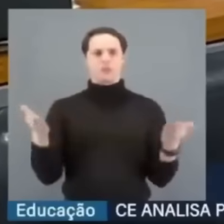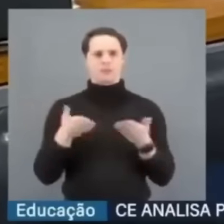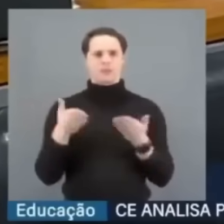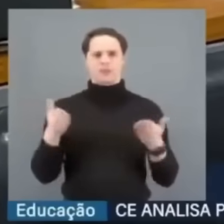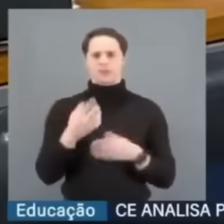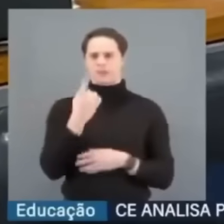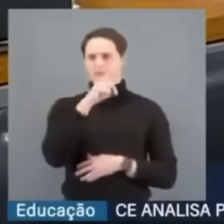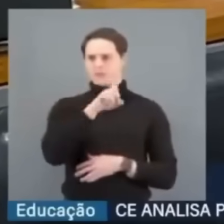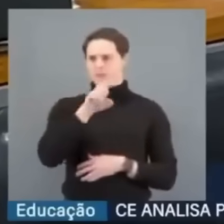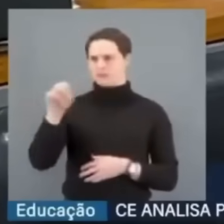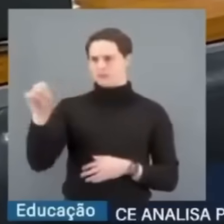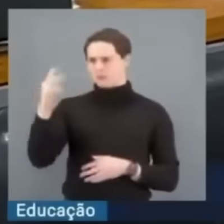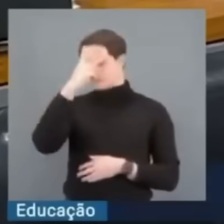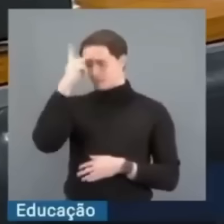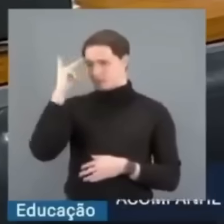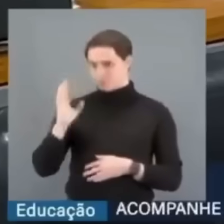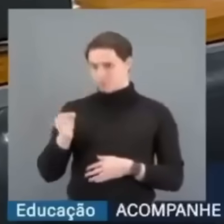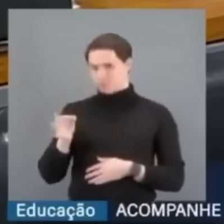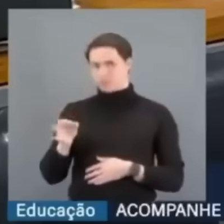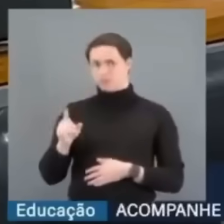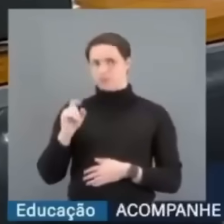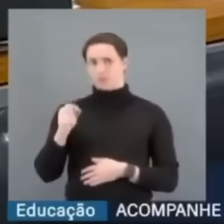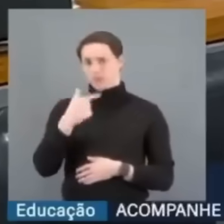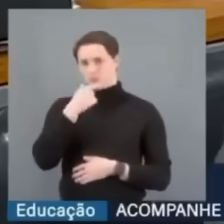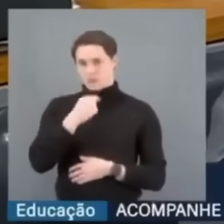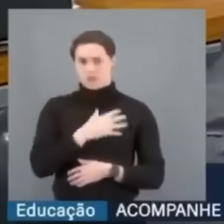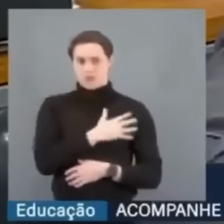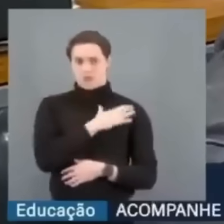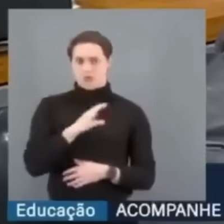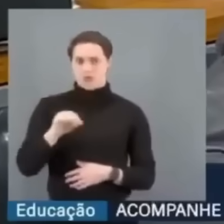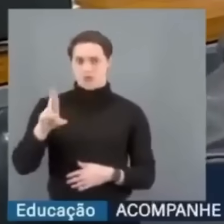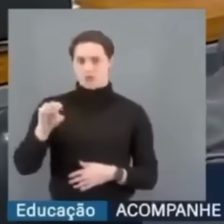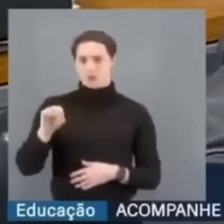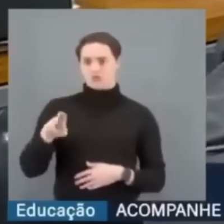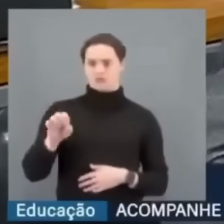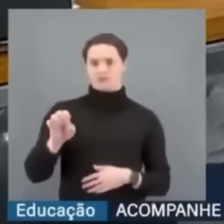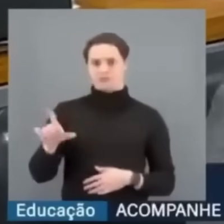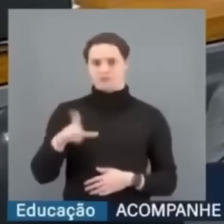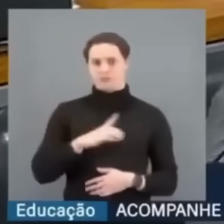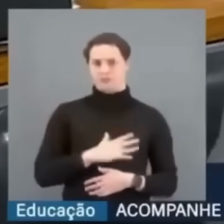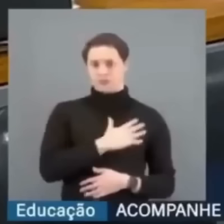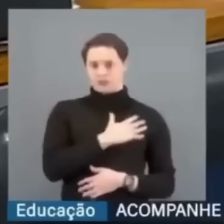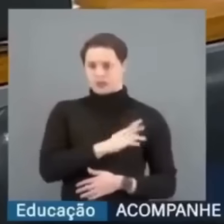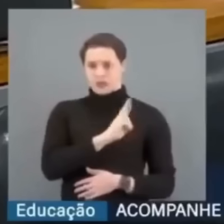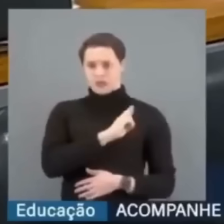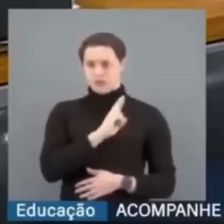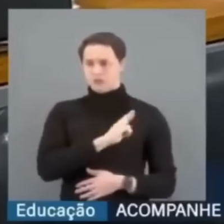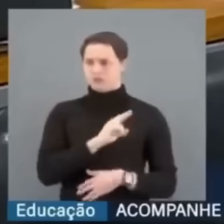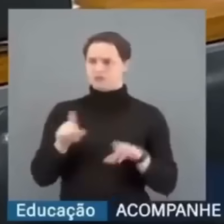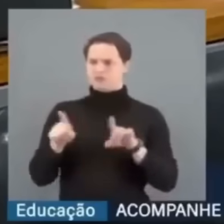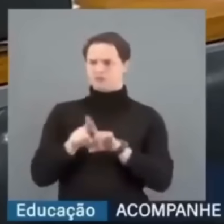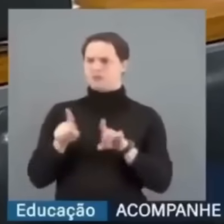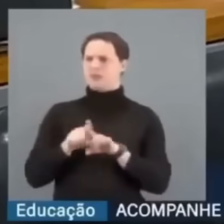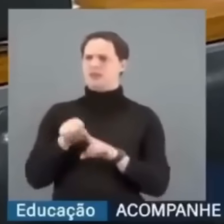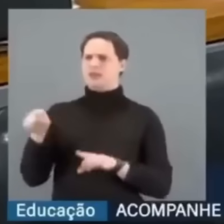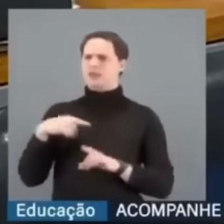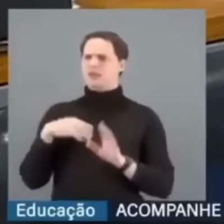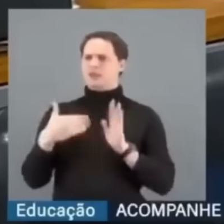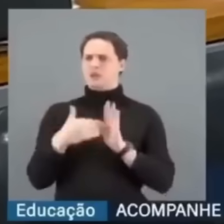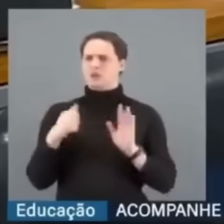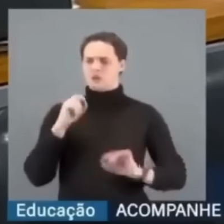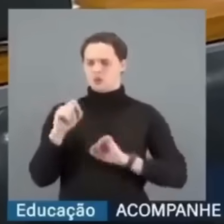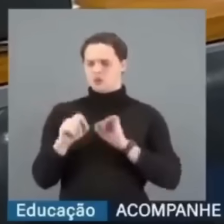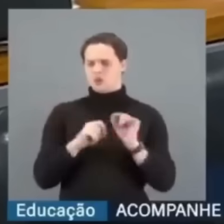esses 1.500 homens, era isso? O coronel, que era responsável, o general, que era responsável, inclusive por retirar